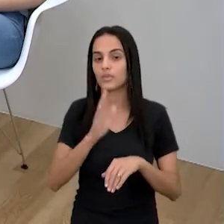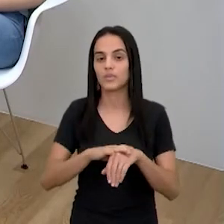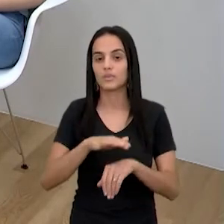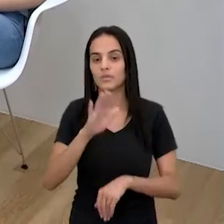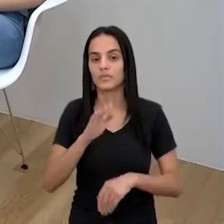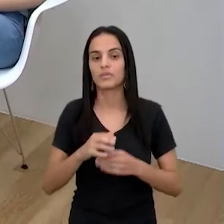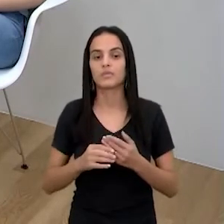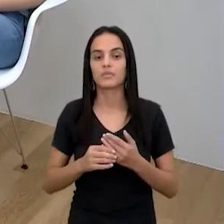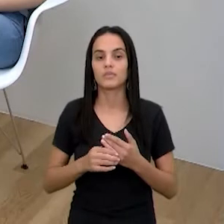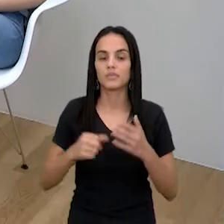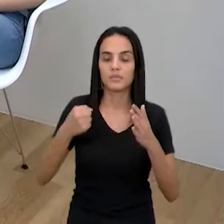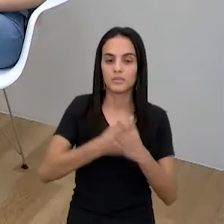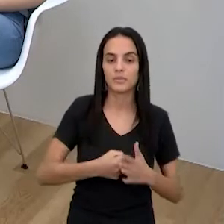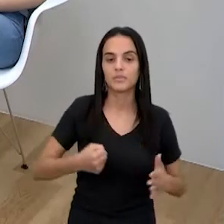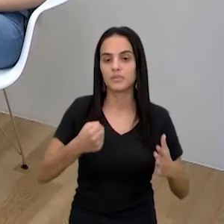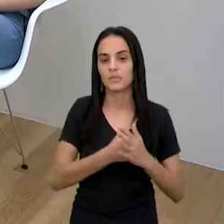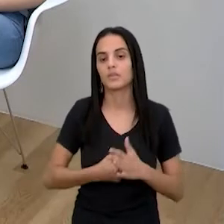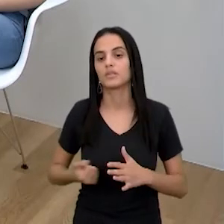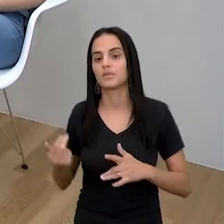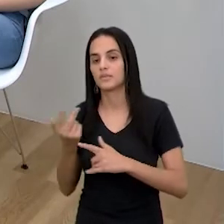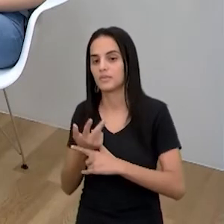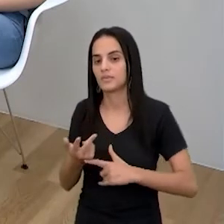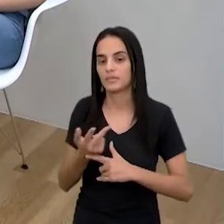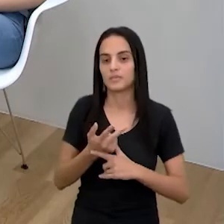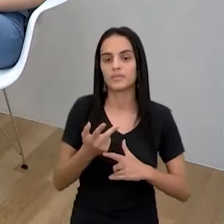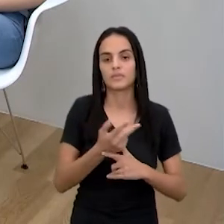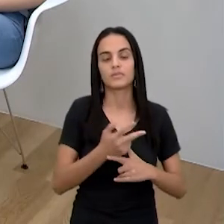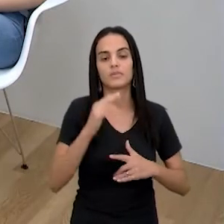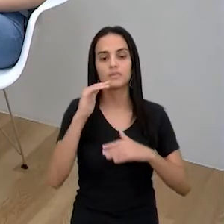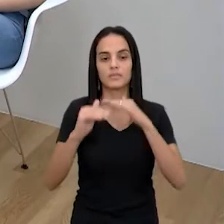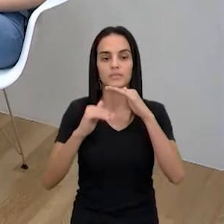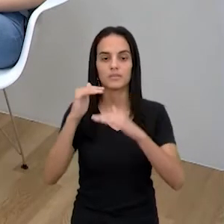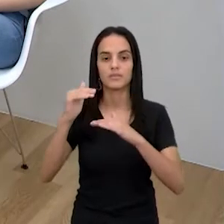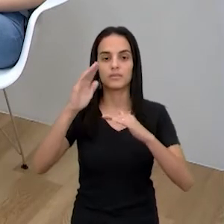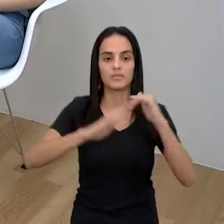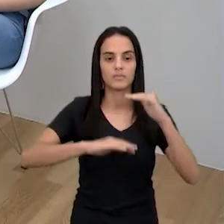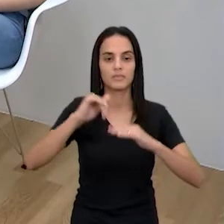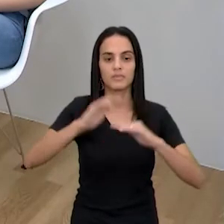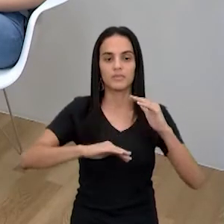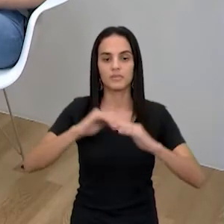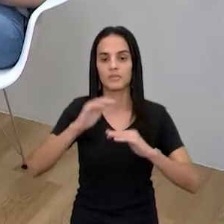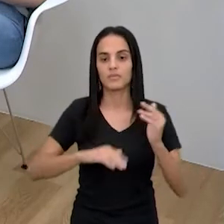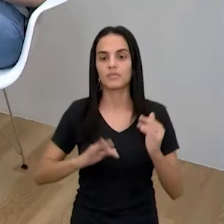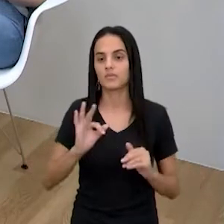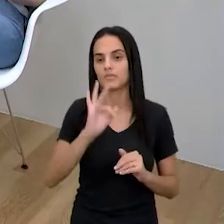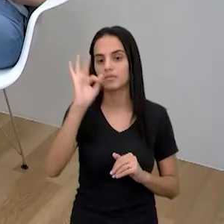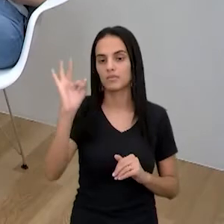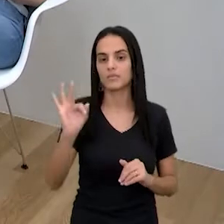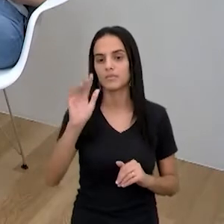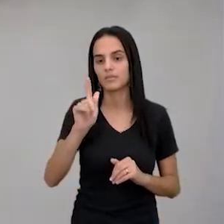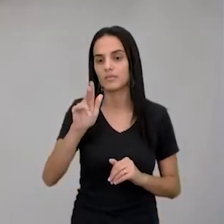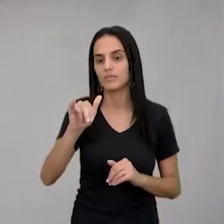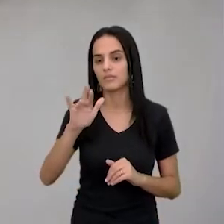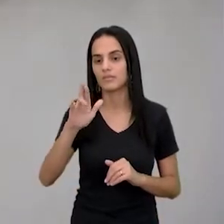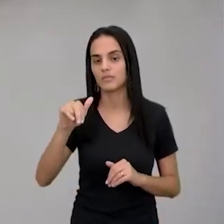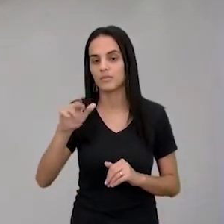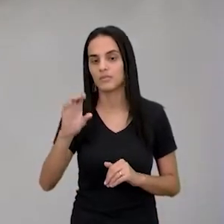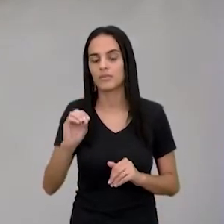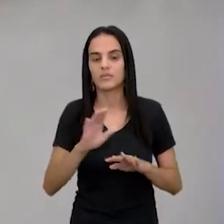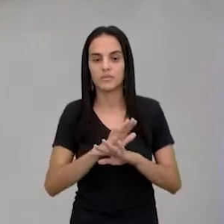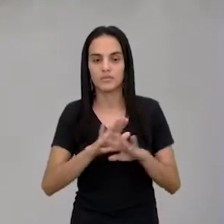também tem defumar. Você também tem a salga, que é desidratar, que a gente vê hoje no bacalhau, por exemplo. Sim.